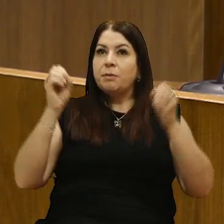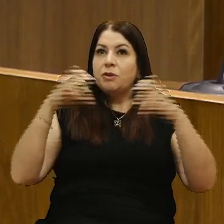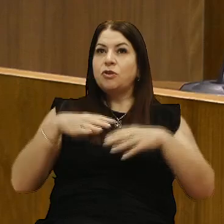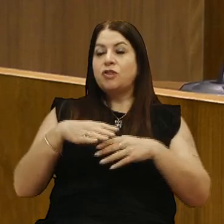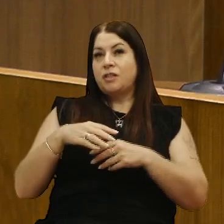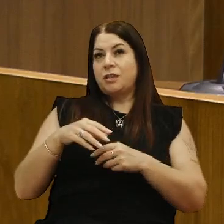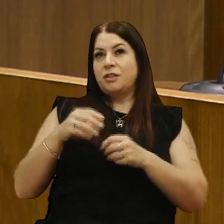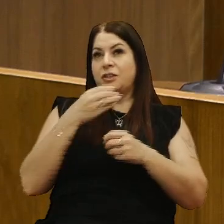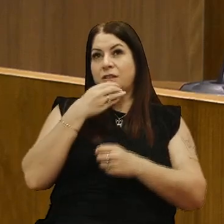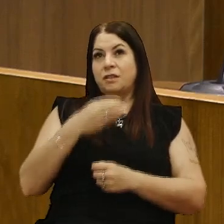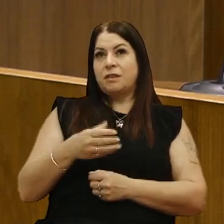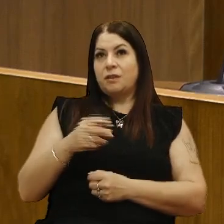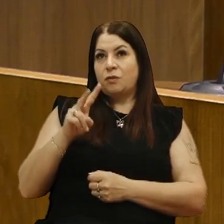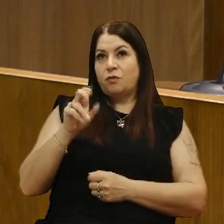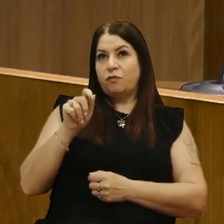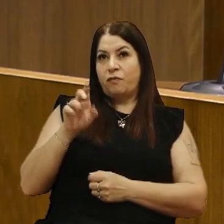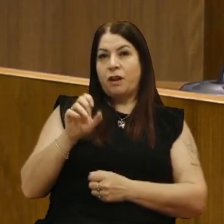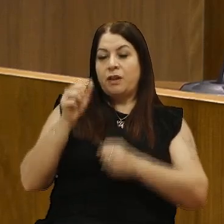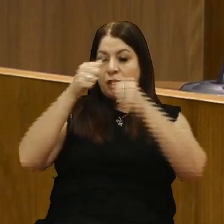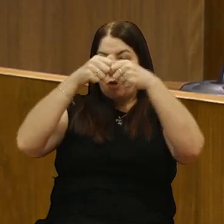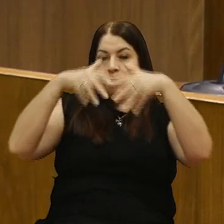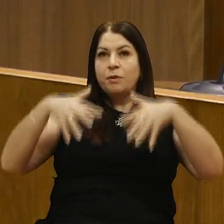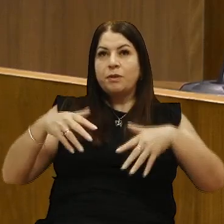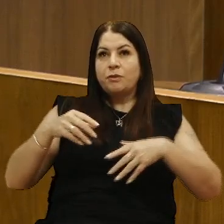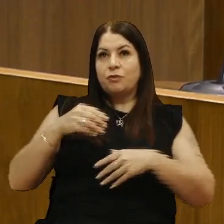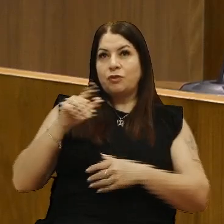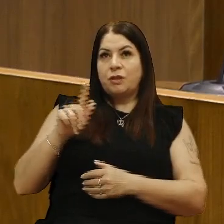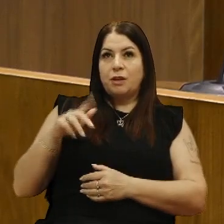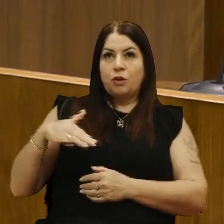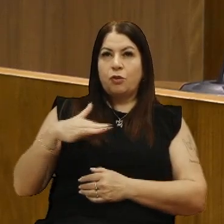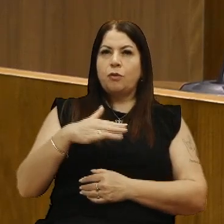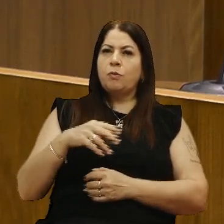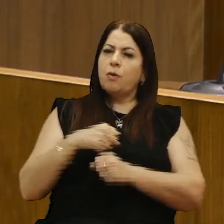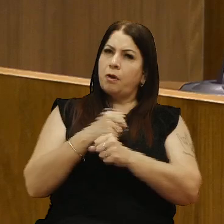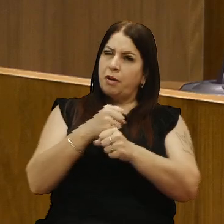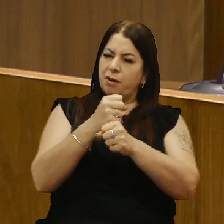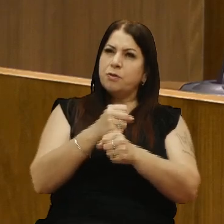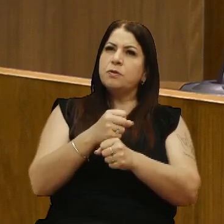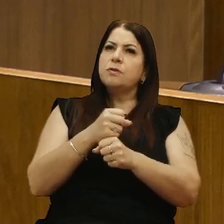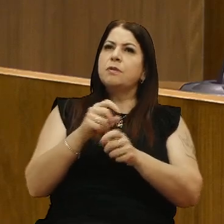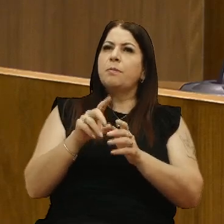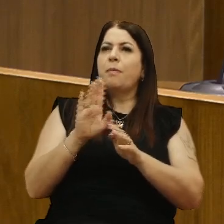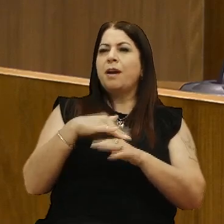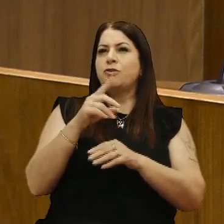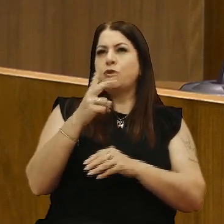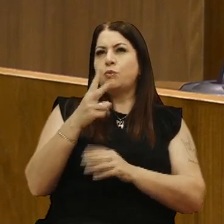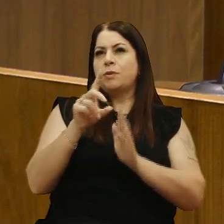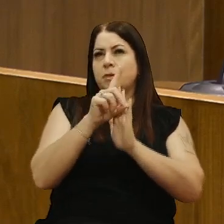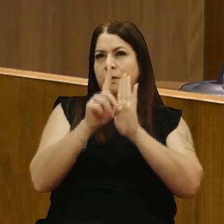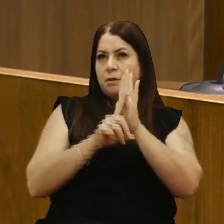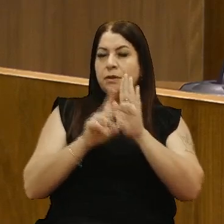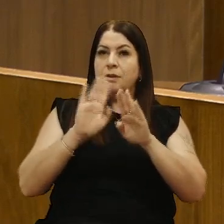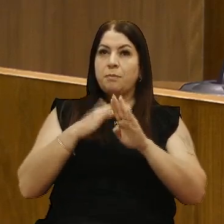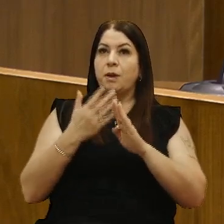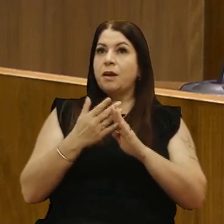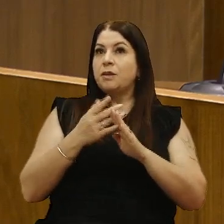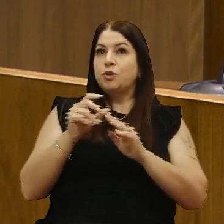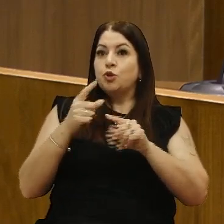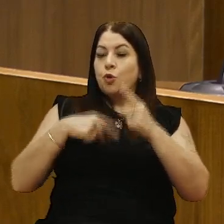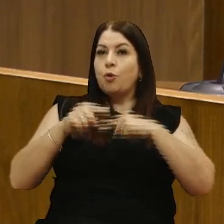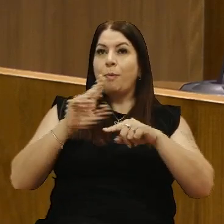no Vale Iluminado de Galópolis. Ao longo de 2 décadas, a Magia de Natal tornou-se mais do que um